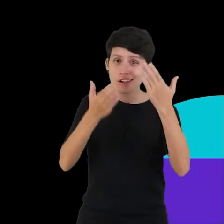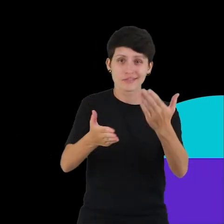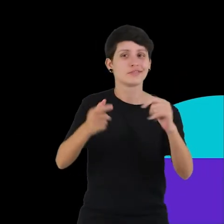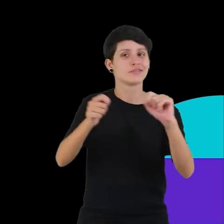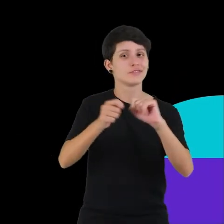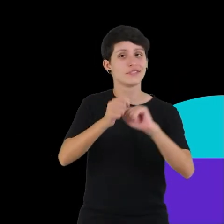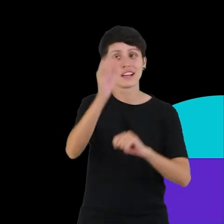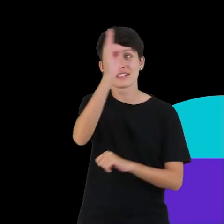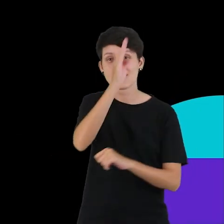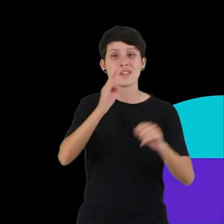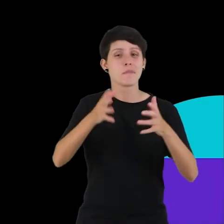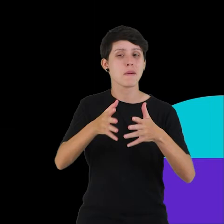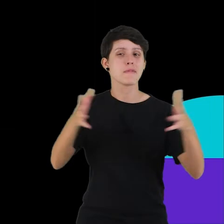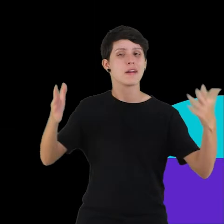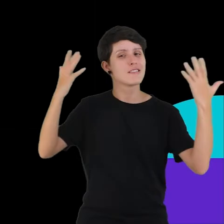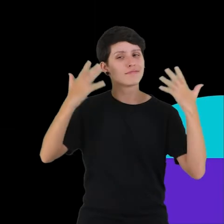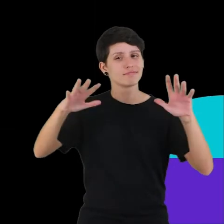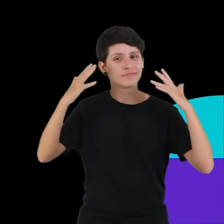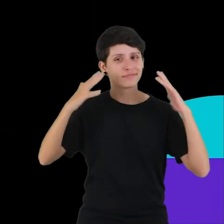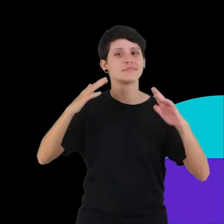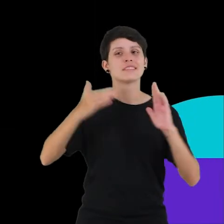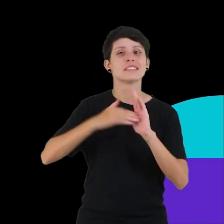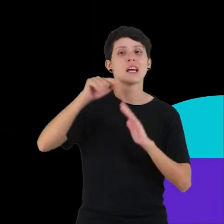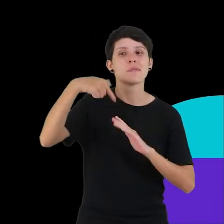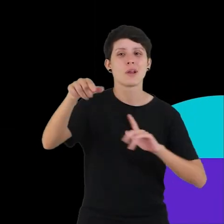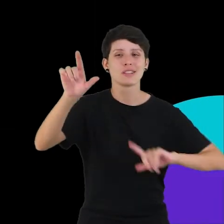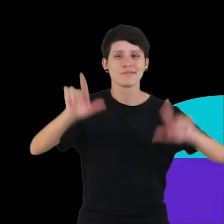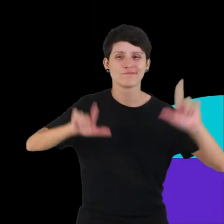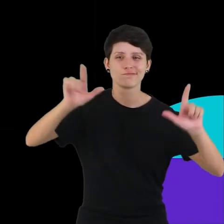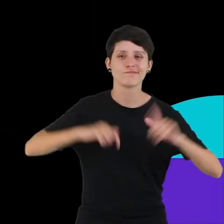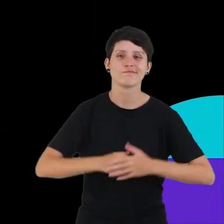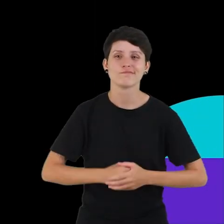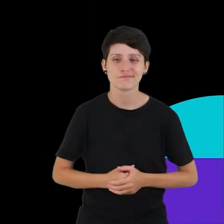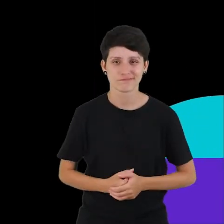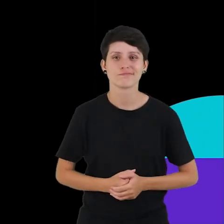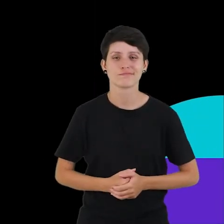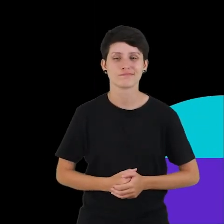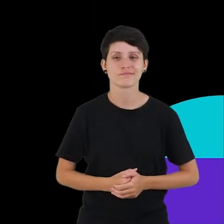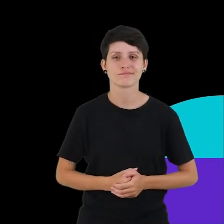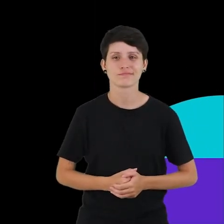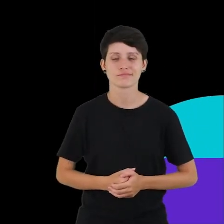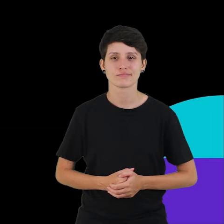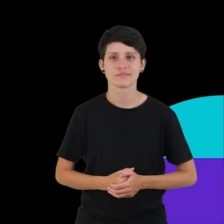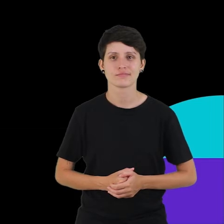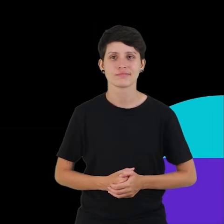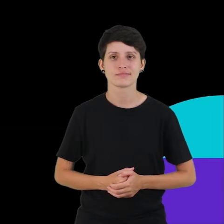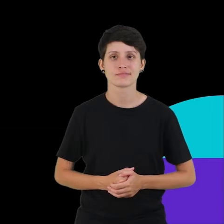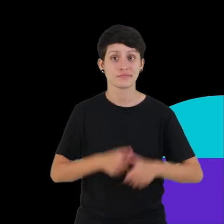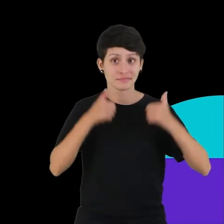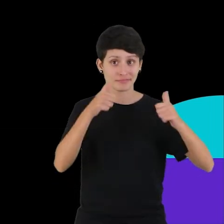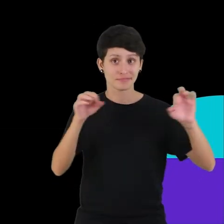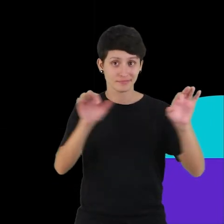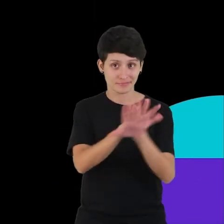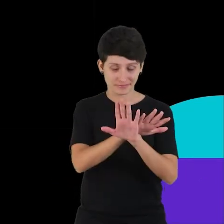uma entre as mais de 10 mil do programa Nestlé Até Você que existem em todo o Brasil. E você que está assistindo ao programa agora também deve